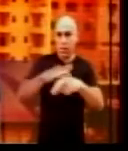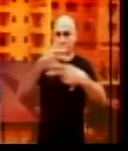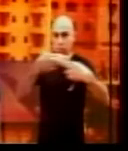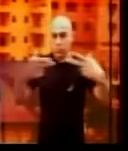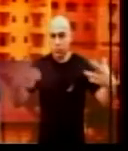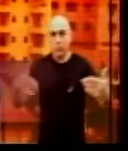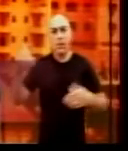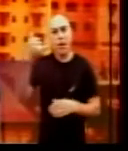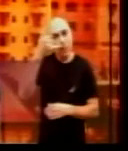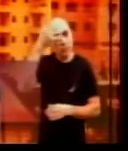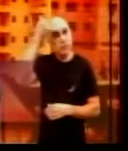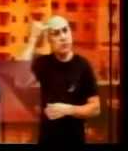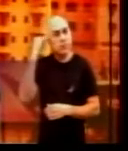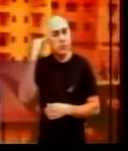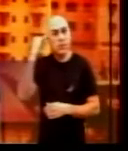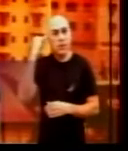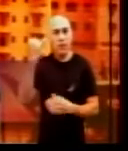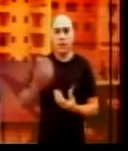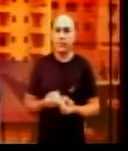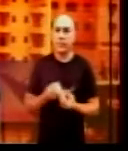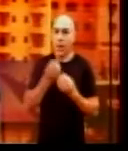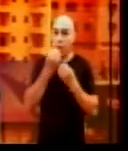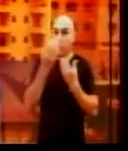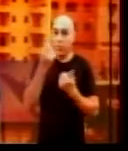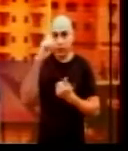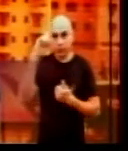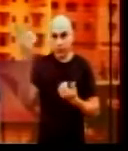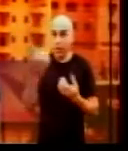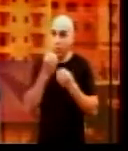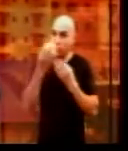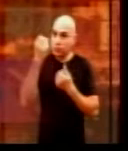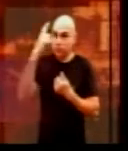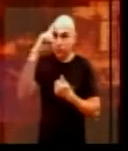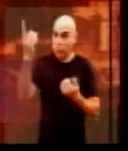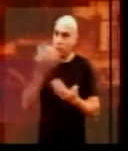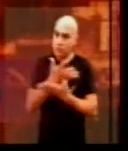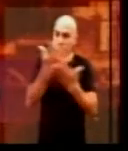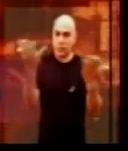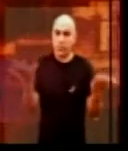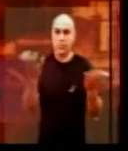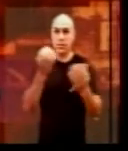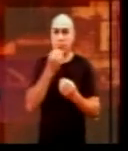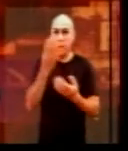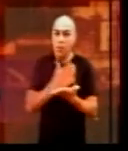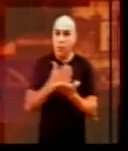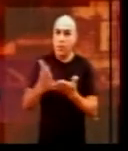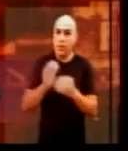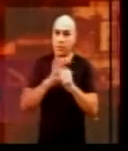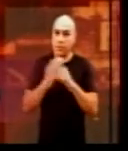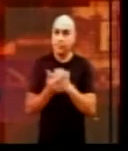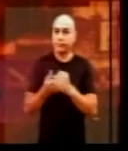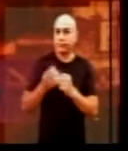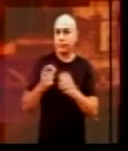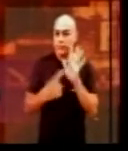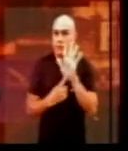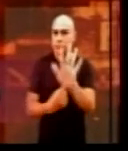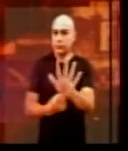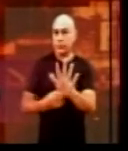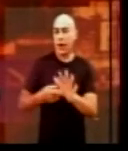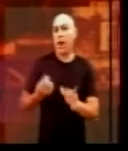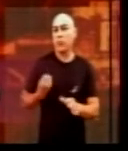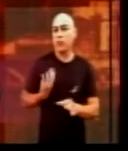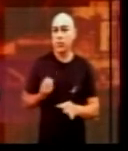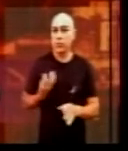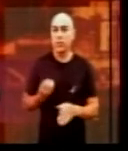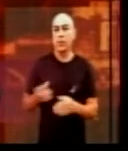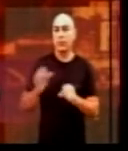de Rio Preto, Andréa Negri. Bom dia, Andréa. Bom dia, Ademir. Bom dia a todos. Então, vamos iniciar a apresentação dos casos de